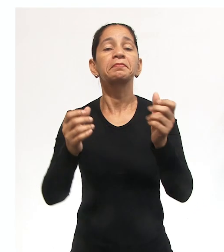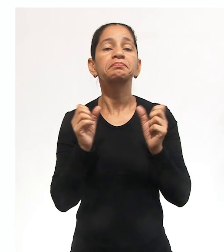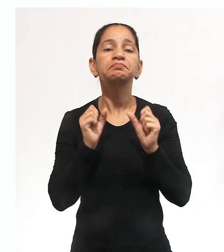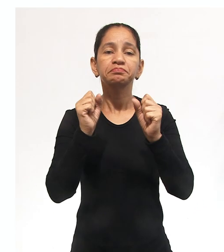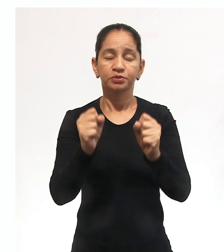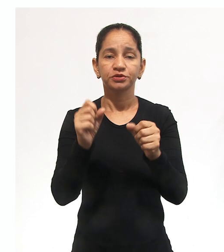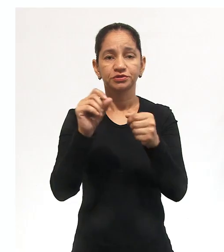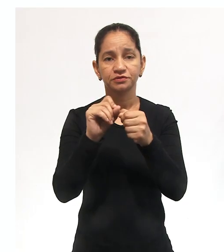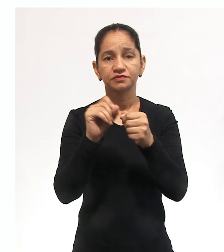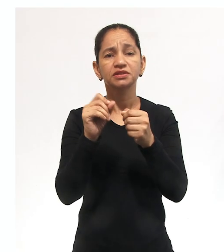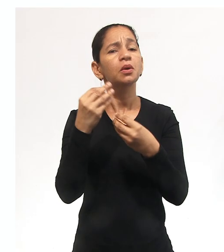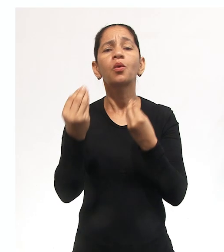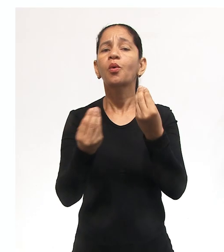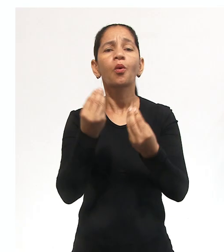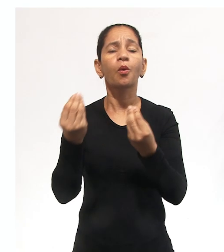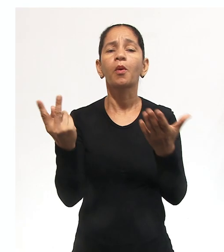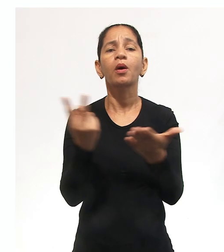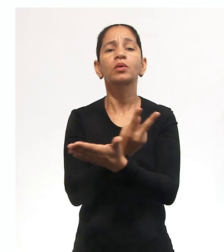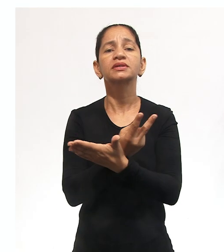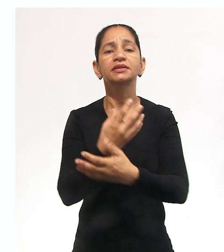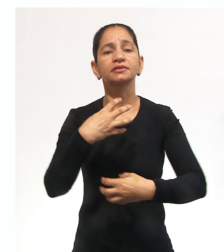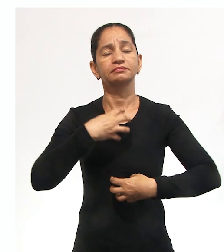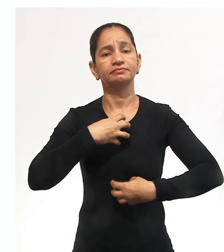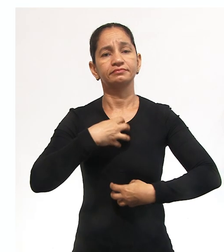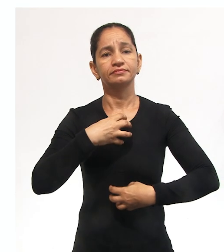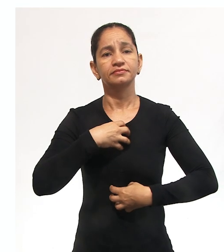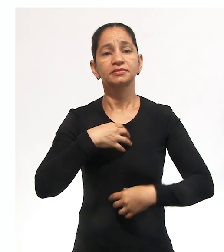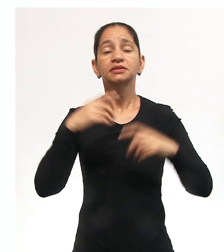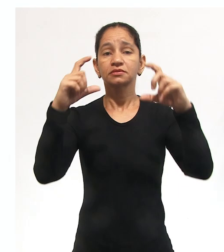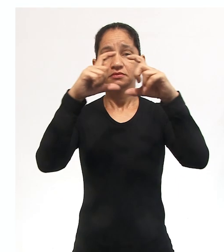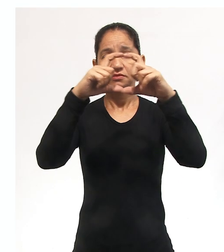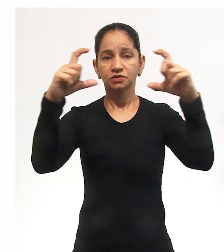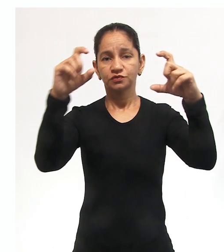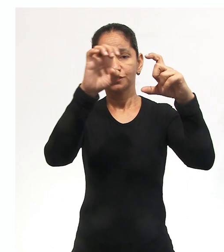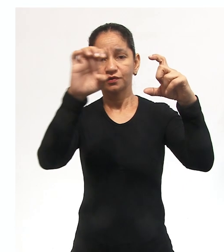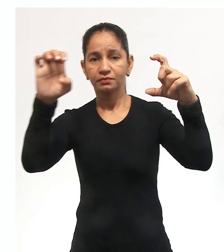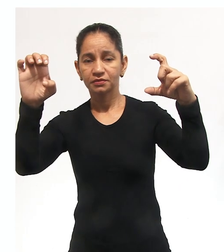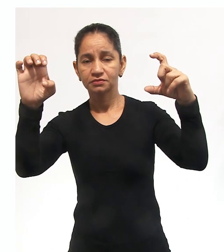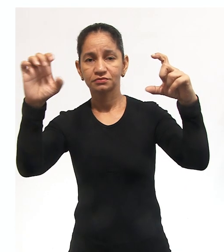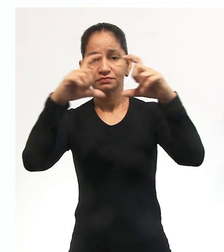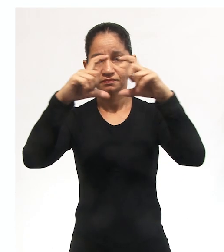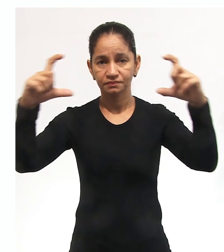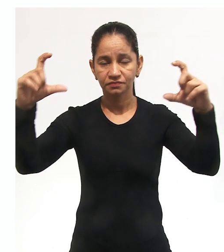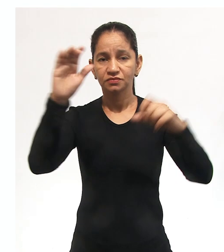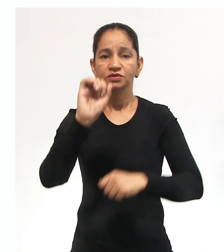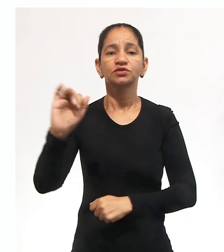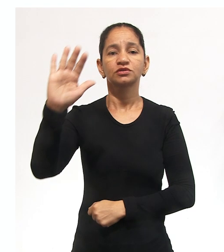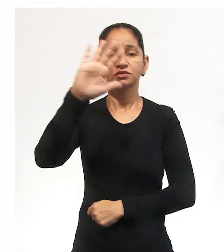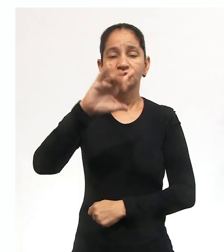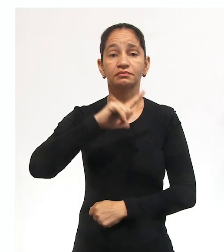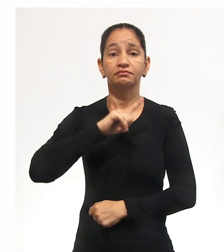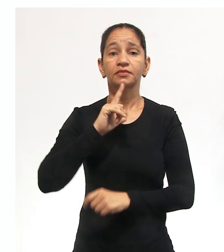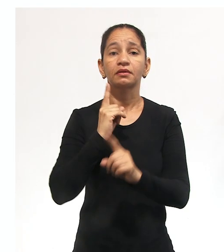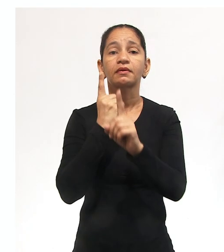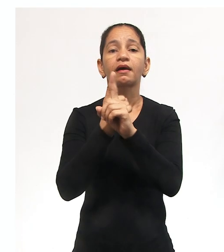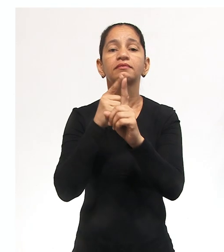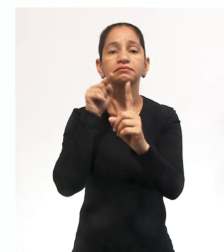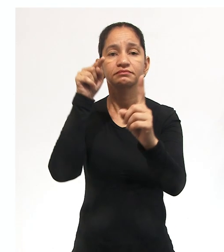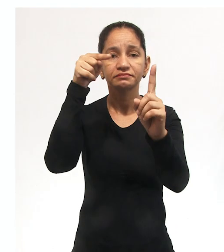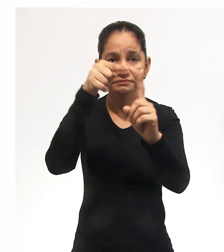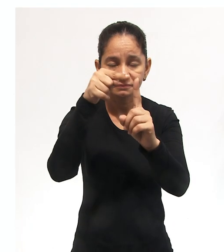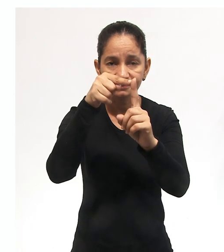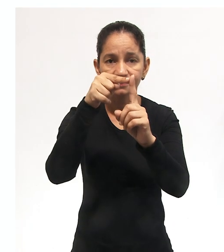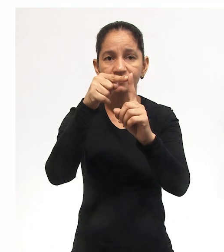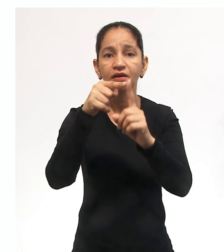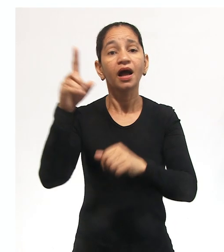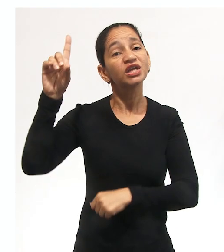vamos fazer como seria essa mudança. Então, a gente tem a fórmula geral aqui, né? A taxa que eu quero encontrar,